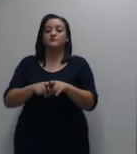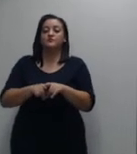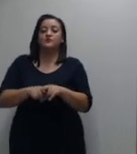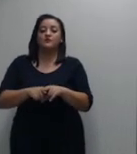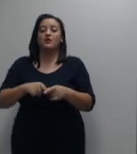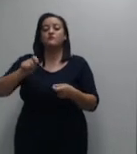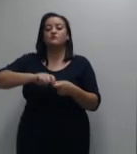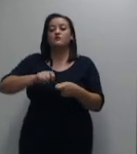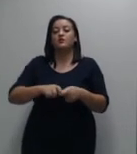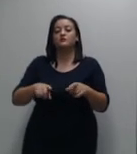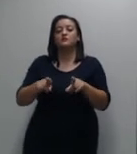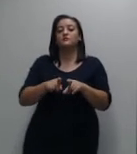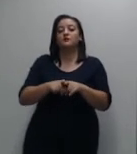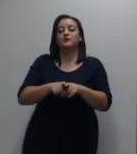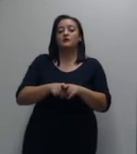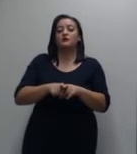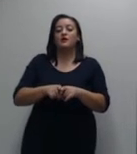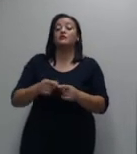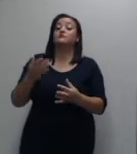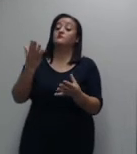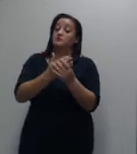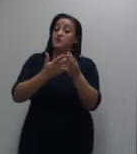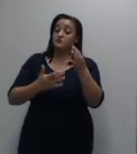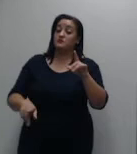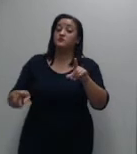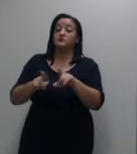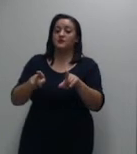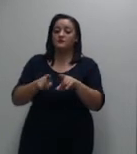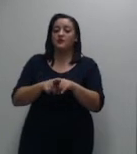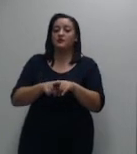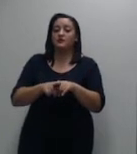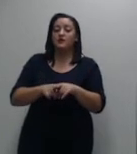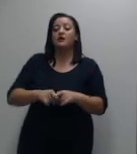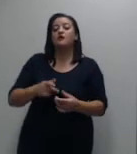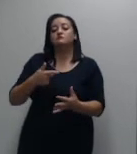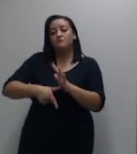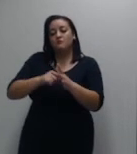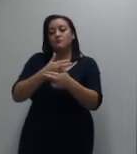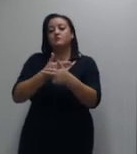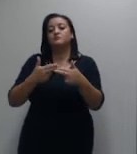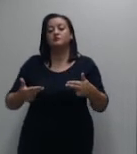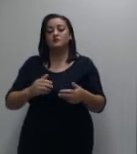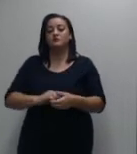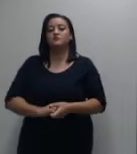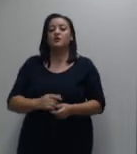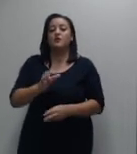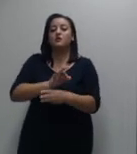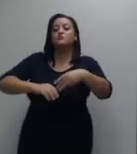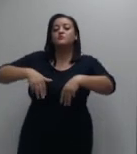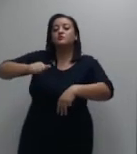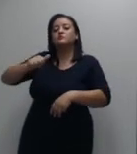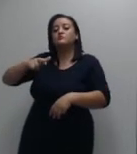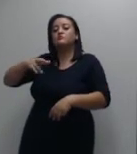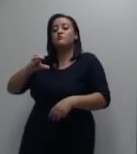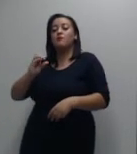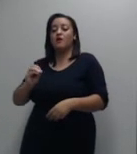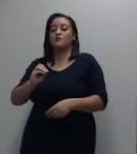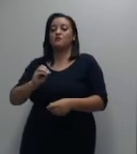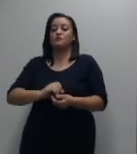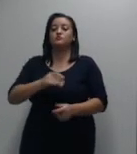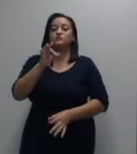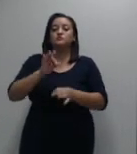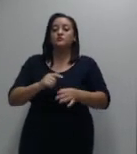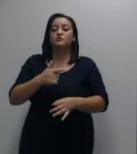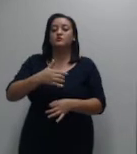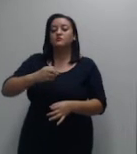ainda que por embalo da gravação esse isso nesse sentido precedente de transferência o ministro marco Aurélio bellizze julgado